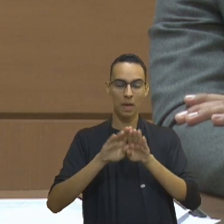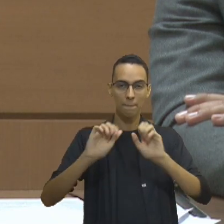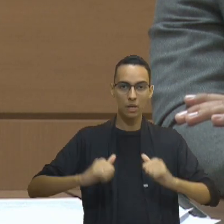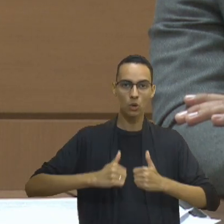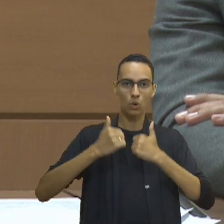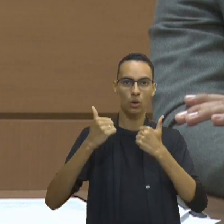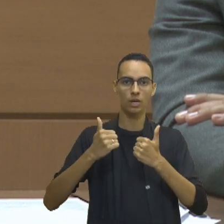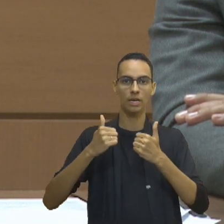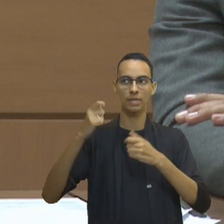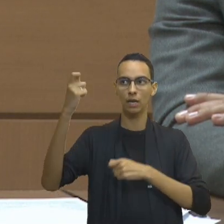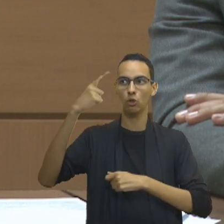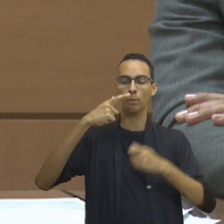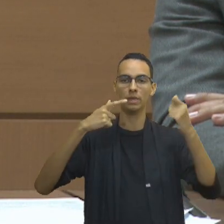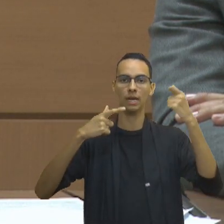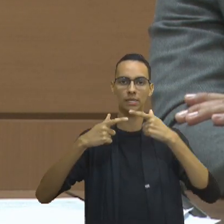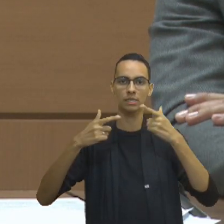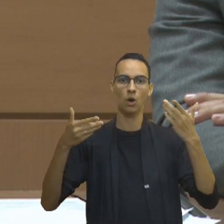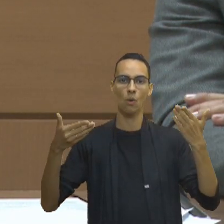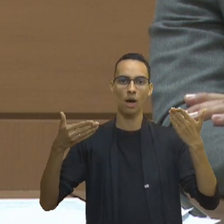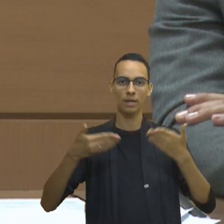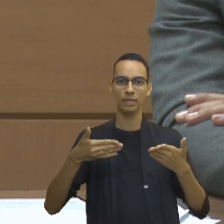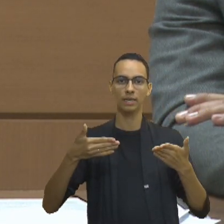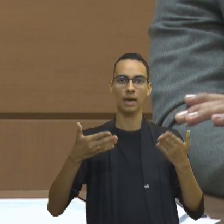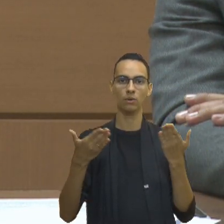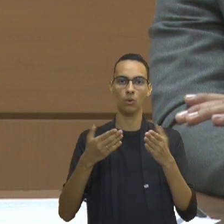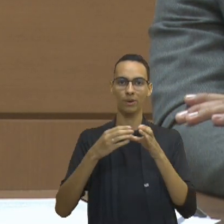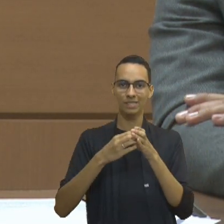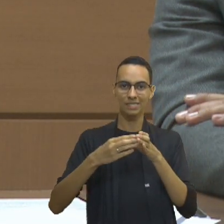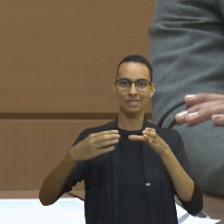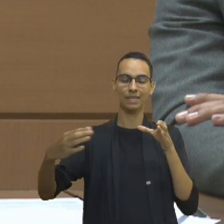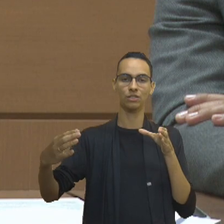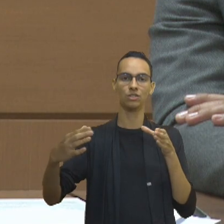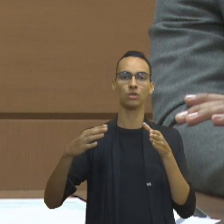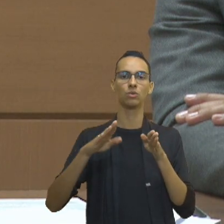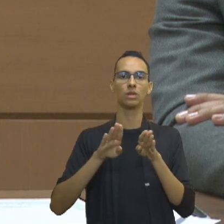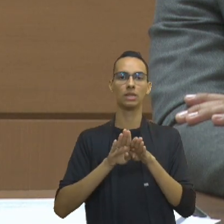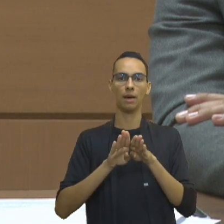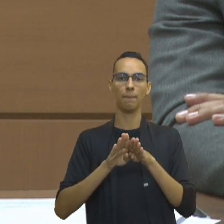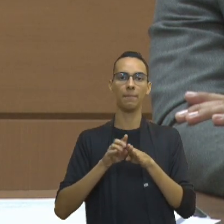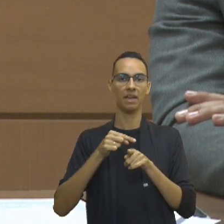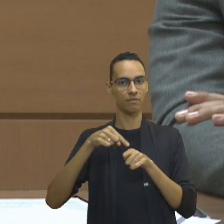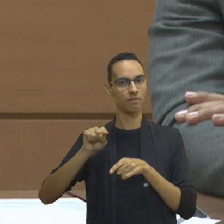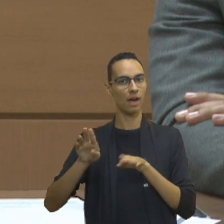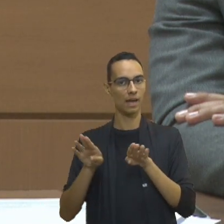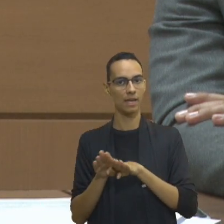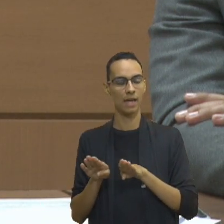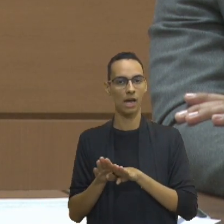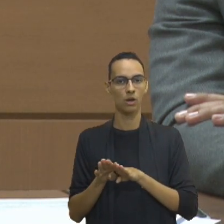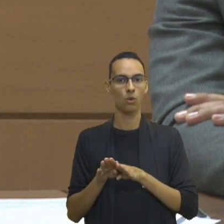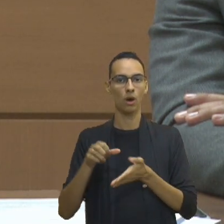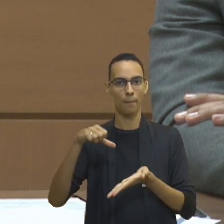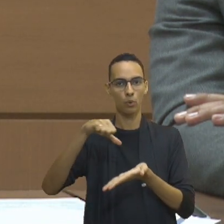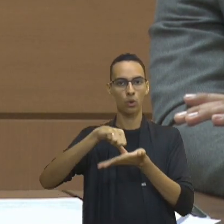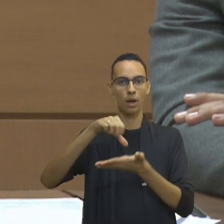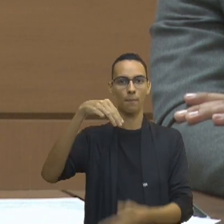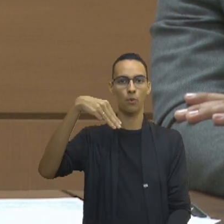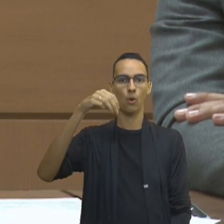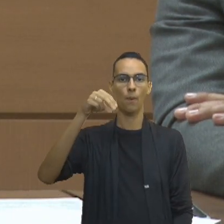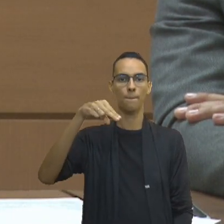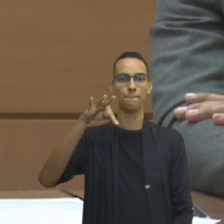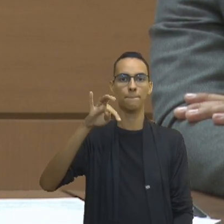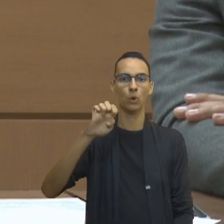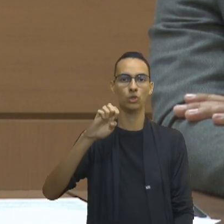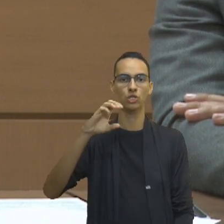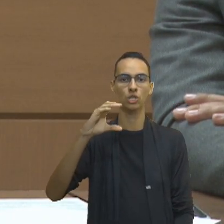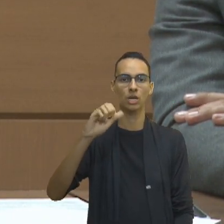agora estendidas ao campus Monte Carmelo, por meio de financiamento extra-orçamentário, captado no